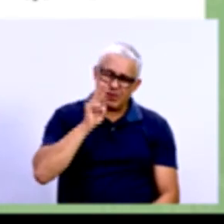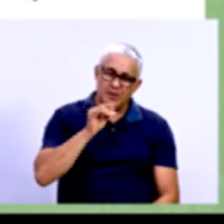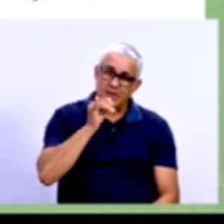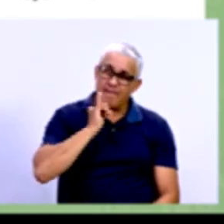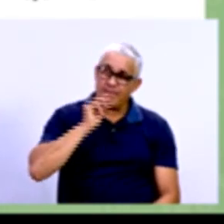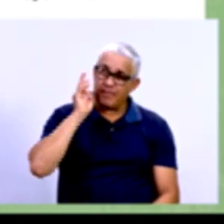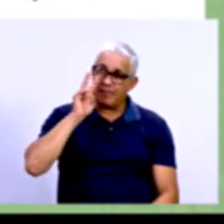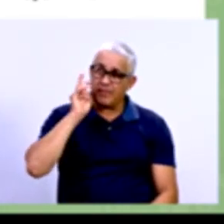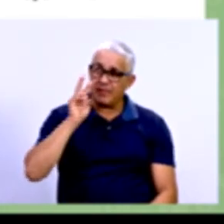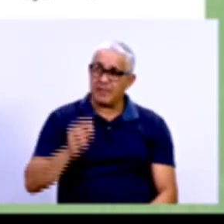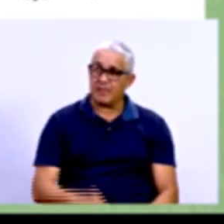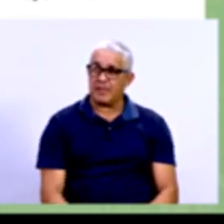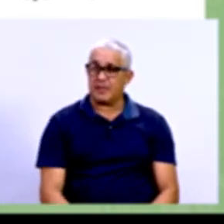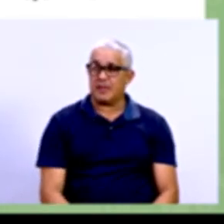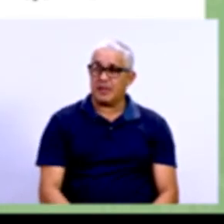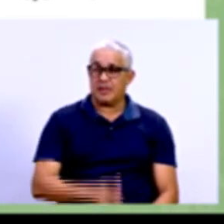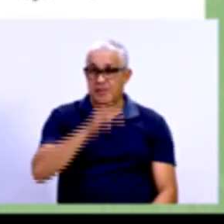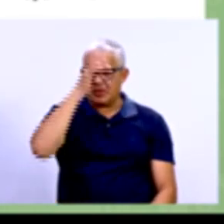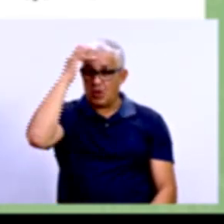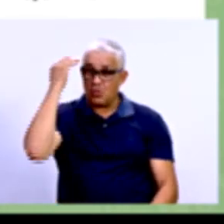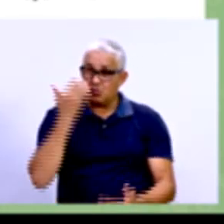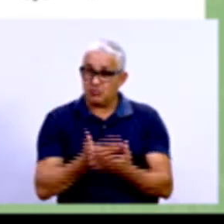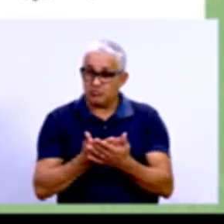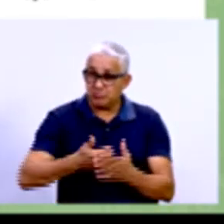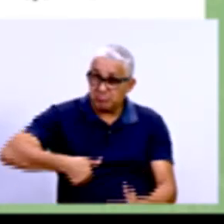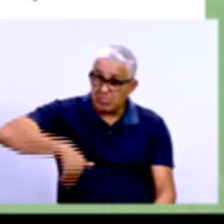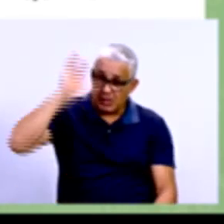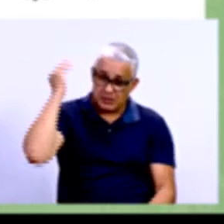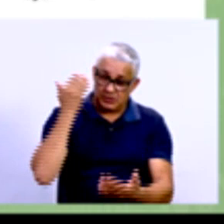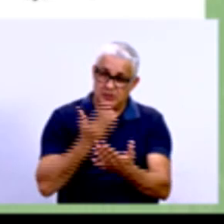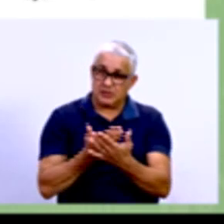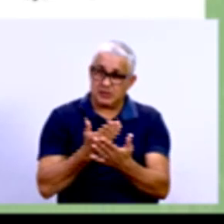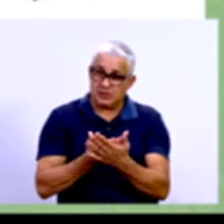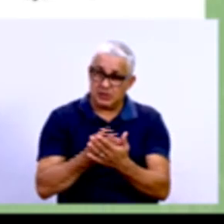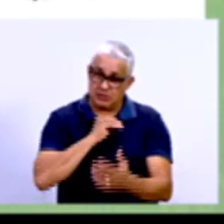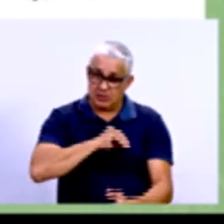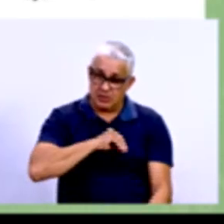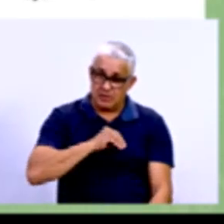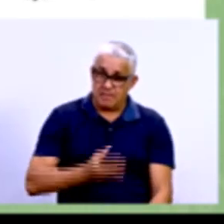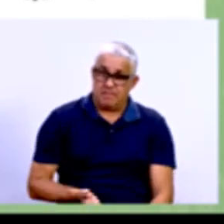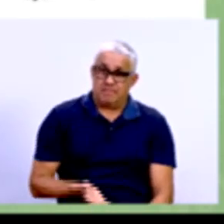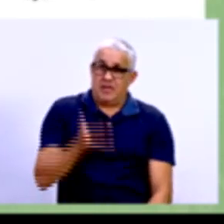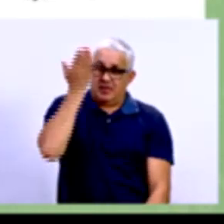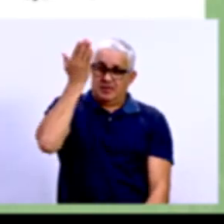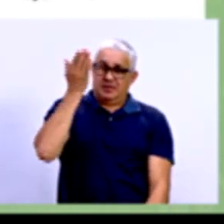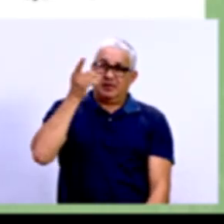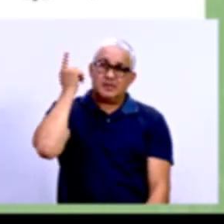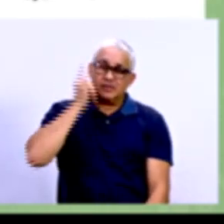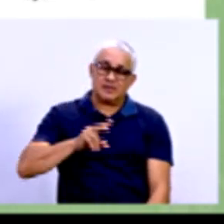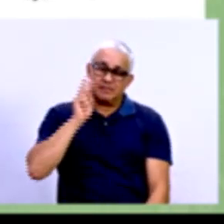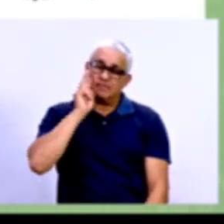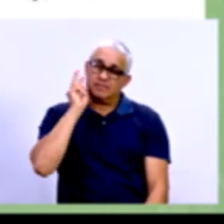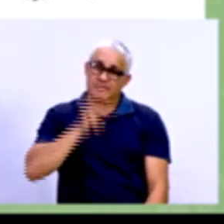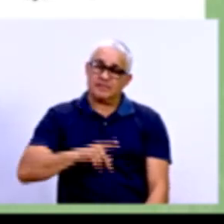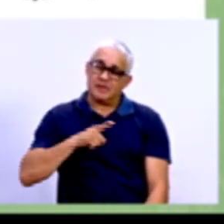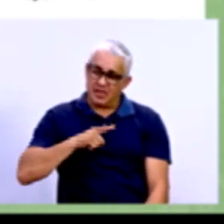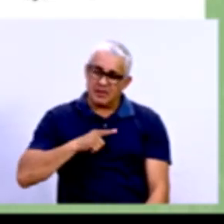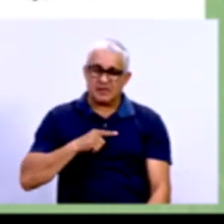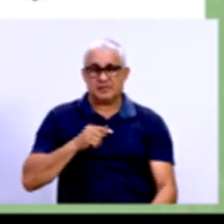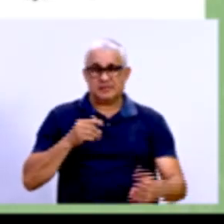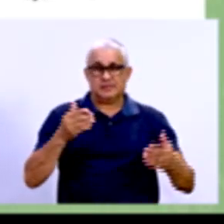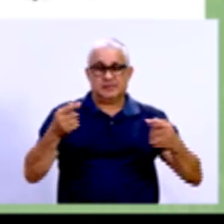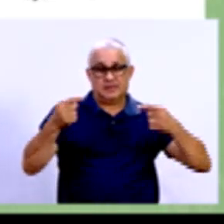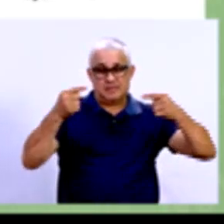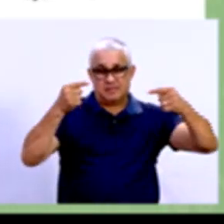da renda, né? Quanto mais a pessoa estuda, maior o salário. Então, a gente consegue ver que existe uma